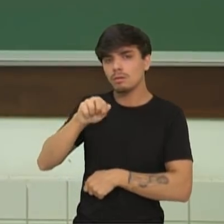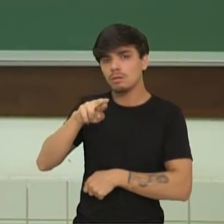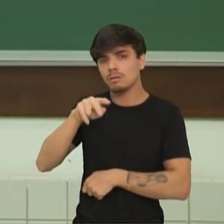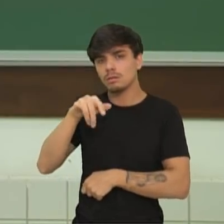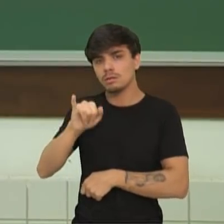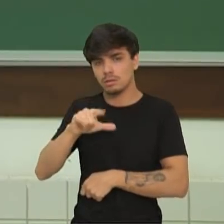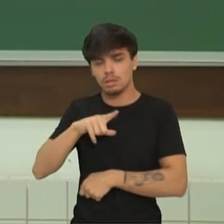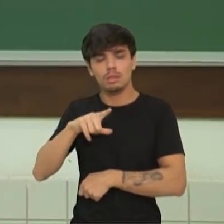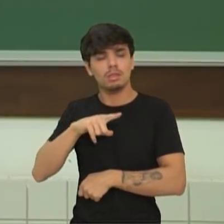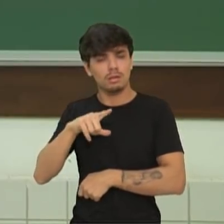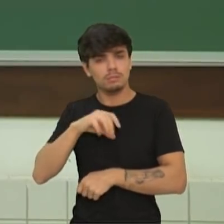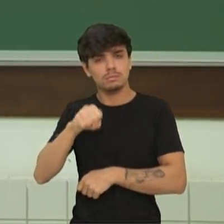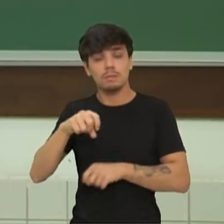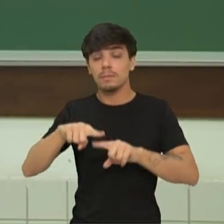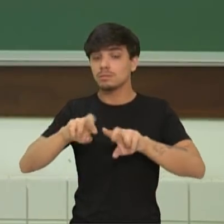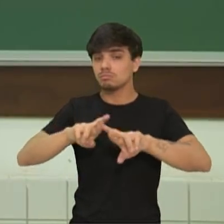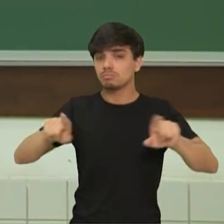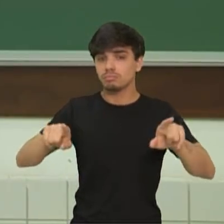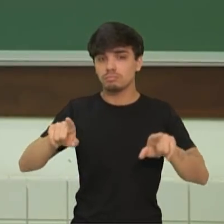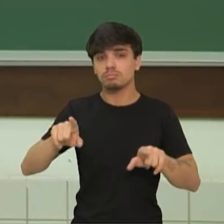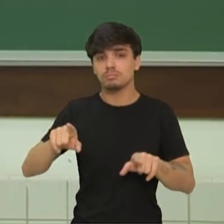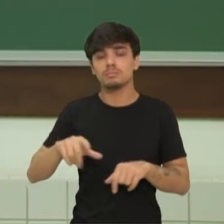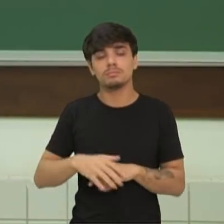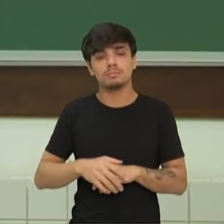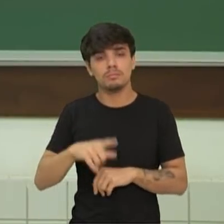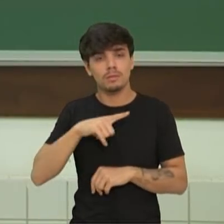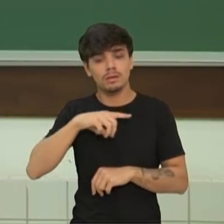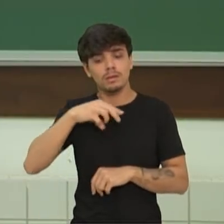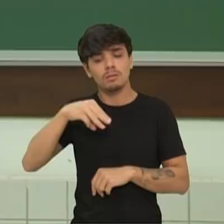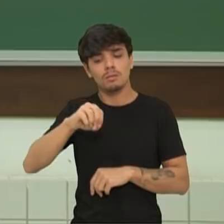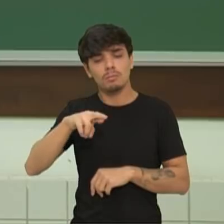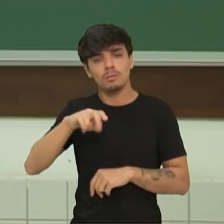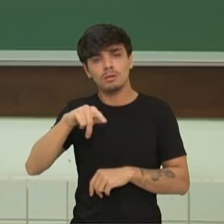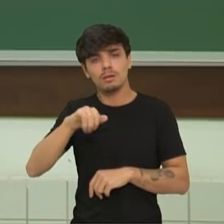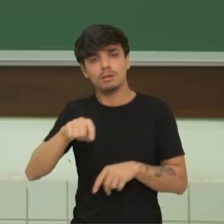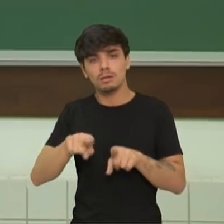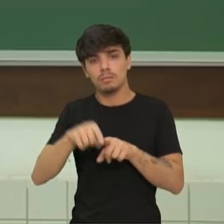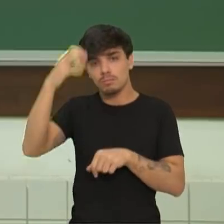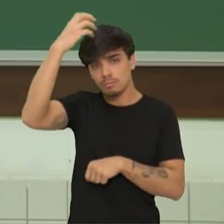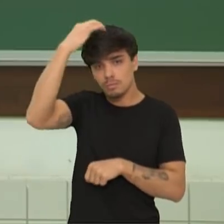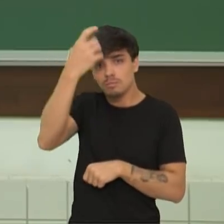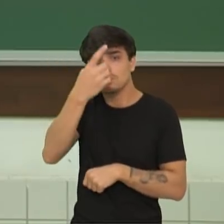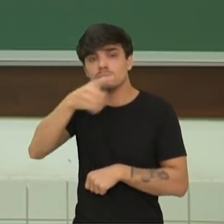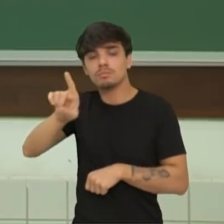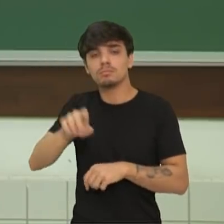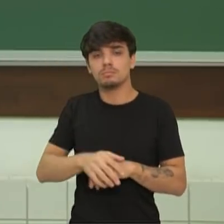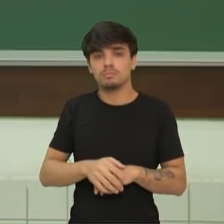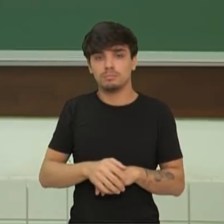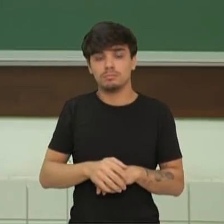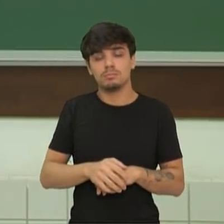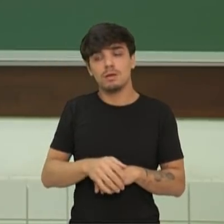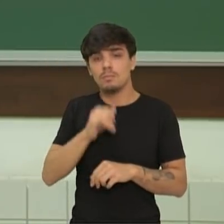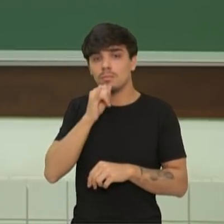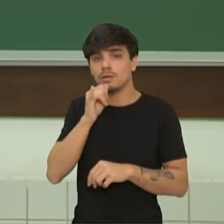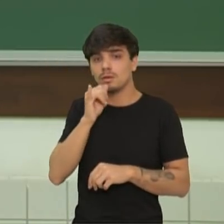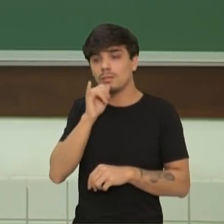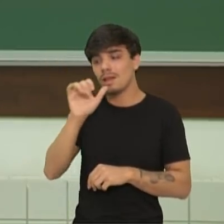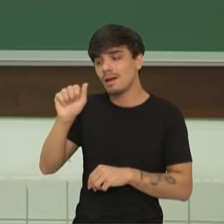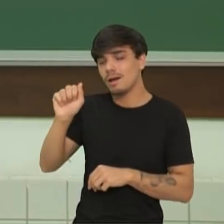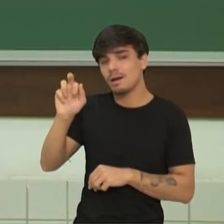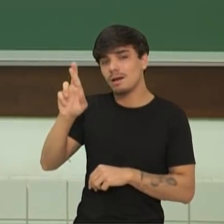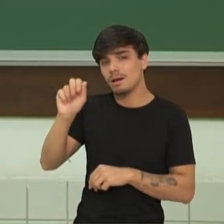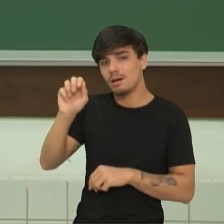pouquinho diferentes. Existem monarquias absolutistas? Existem ainda. Por exemplo, na Arábia Saudita, existem